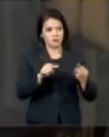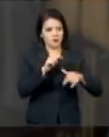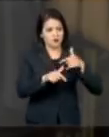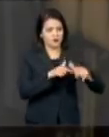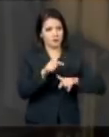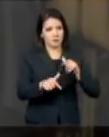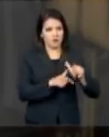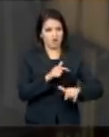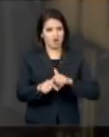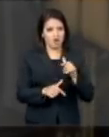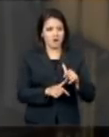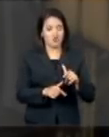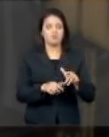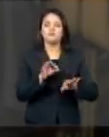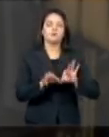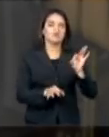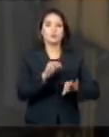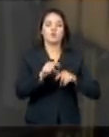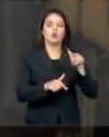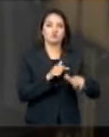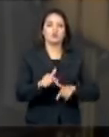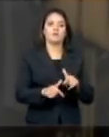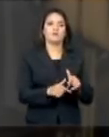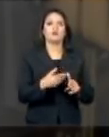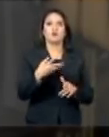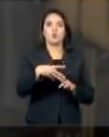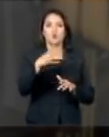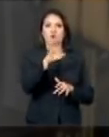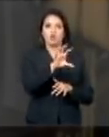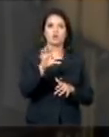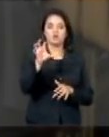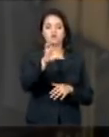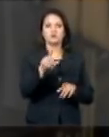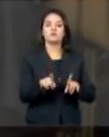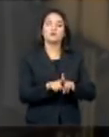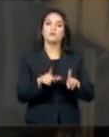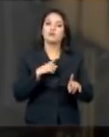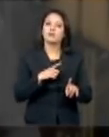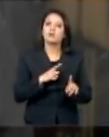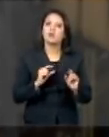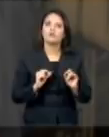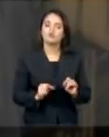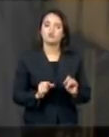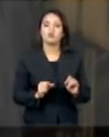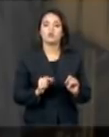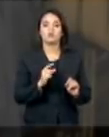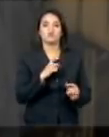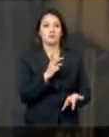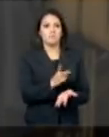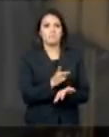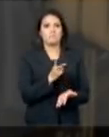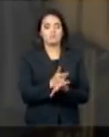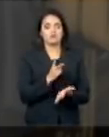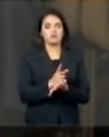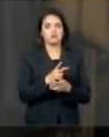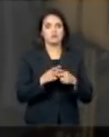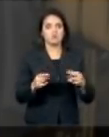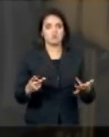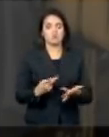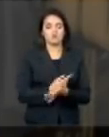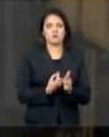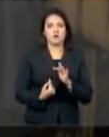houve com base também nesses princípios de manter atos praticados inclusive anteriormente